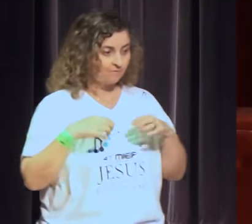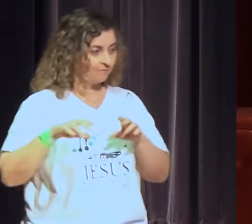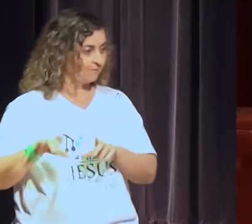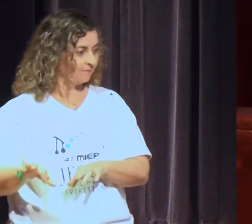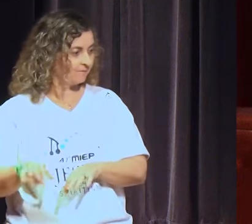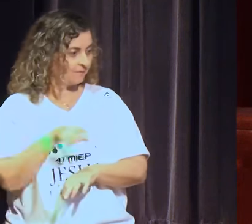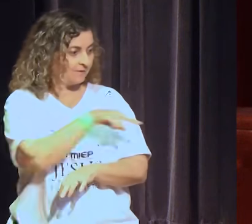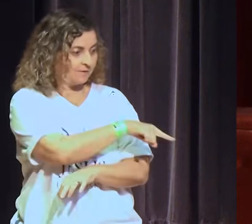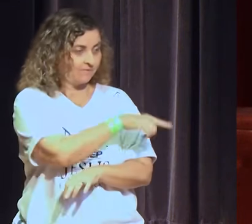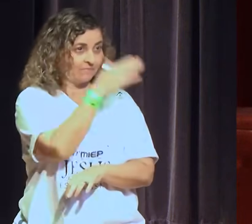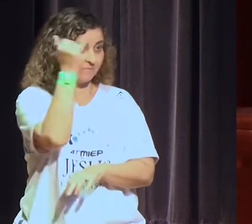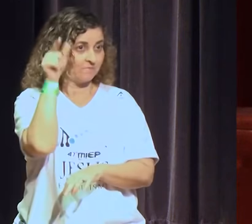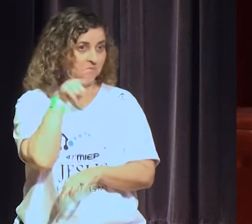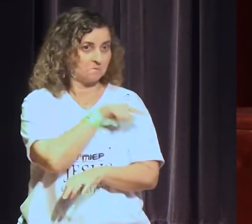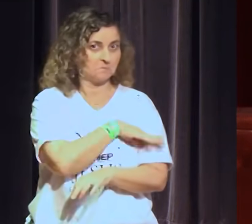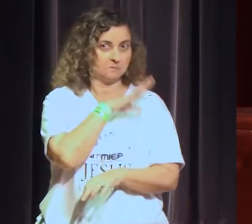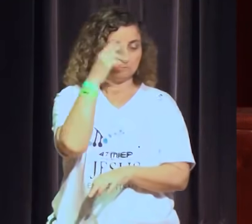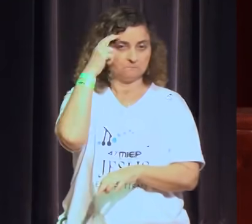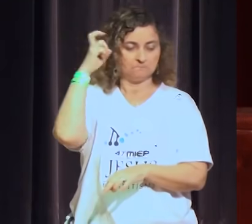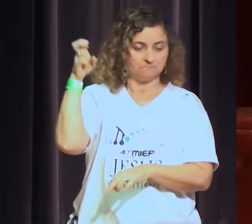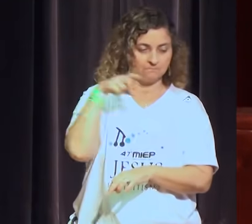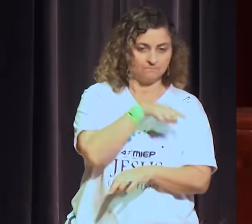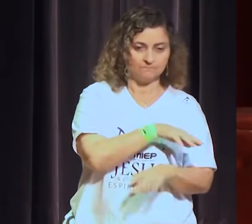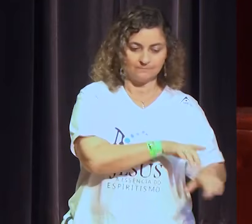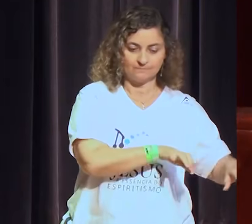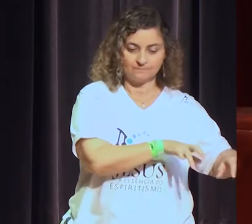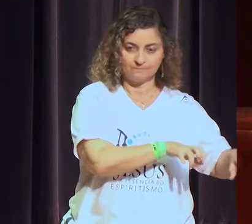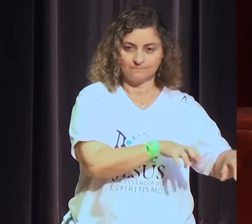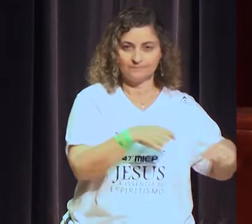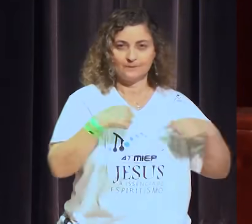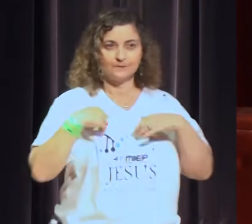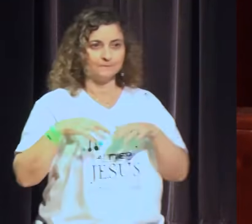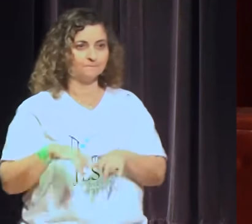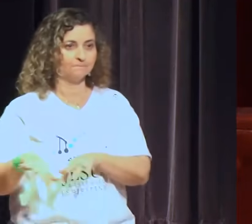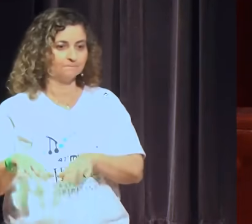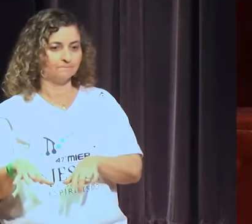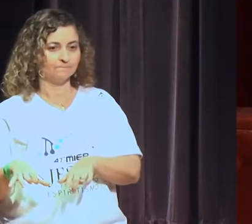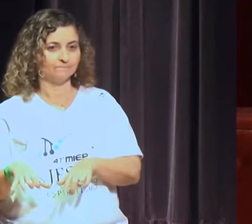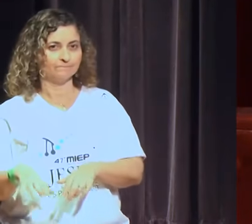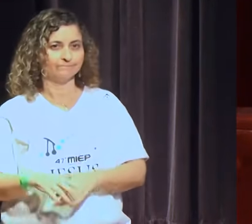Então eu fiquei pensando, eu tocando pianinho e o Lyle Mays tocando.